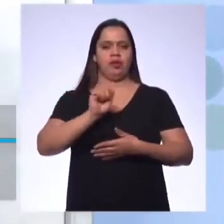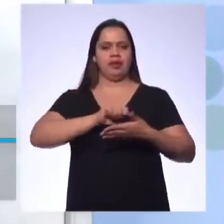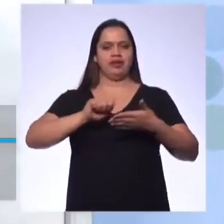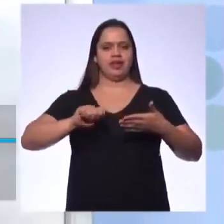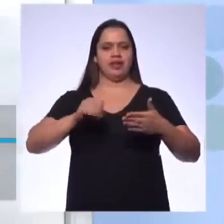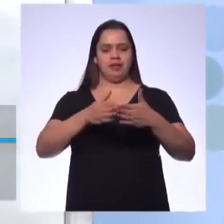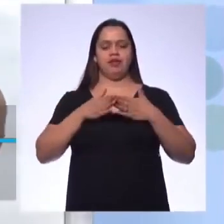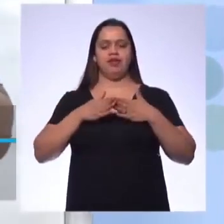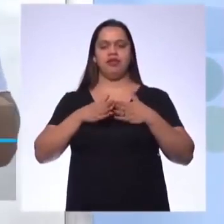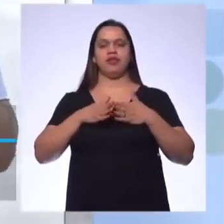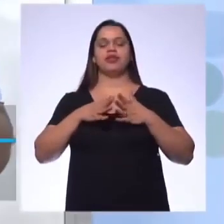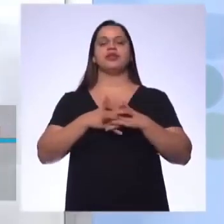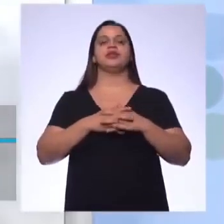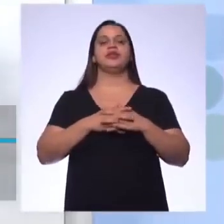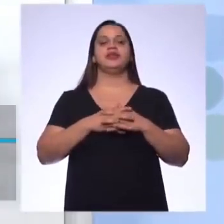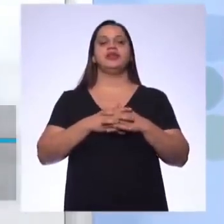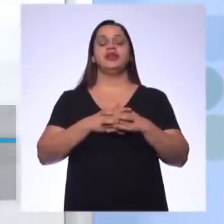escreverem.